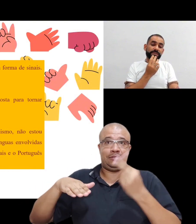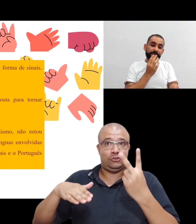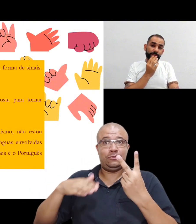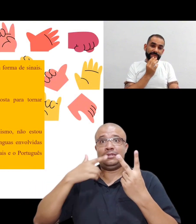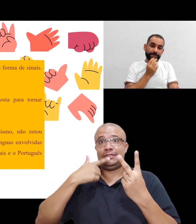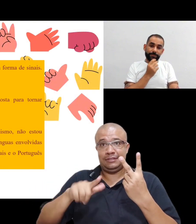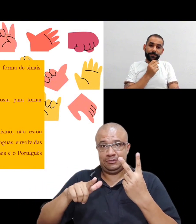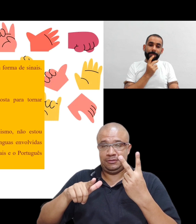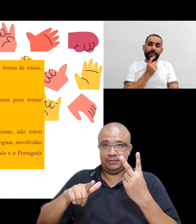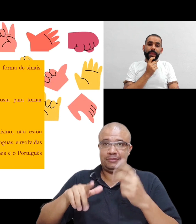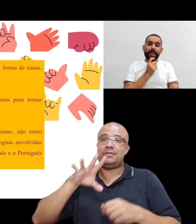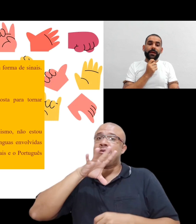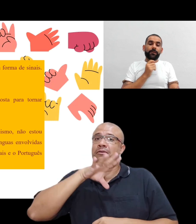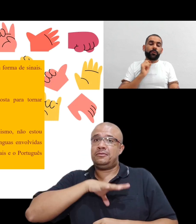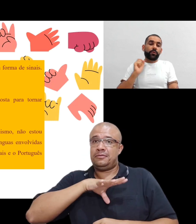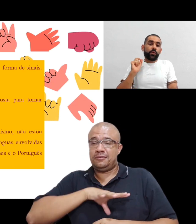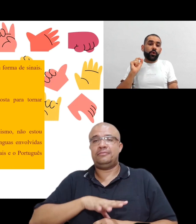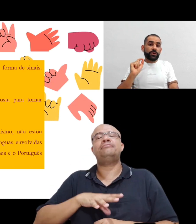às duas línguas.